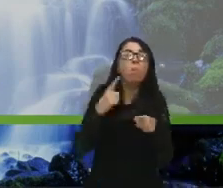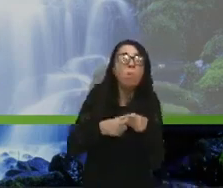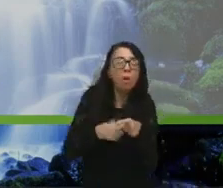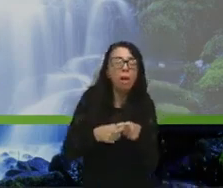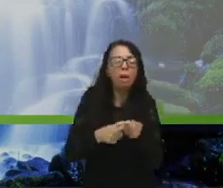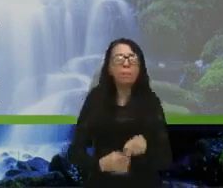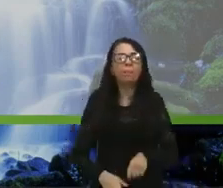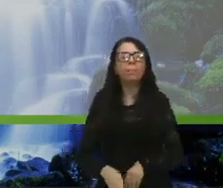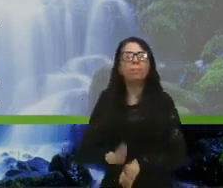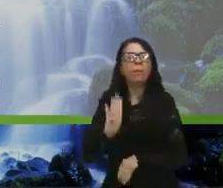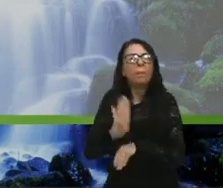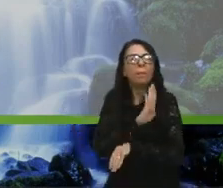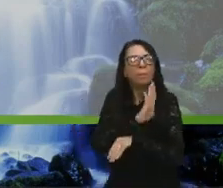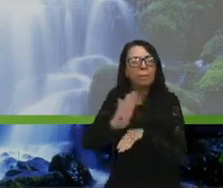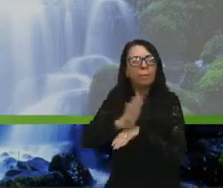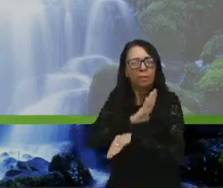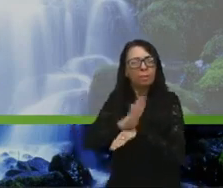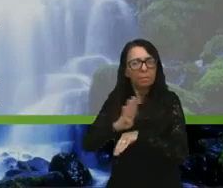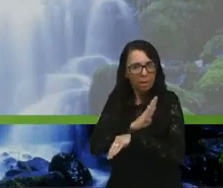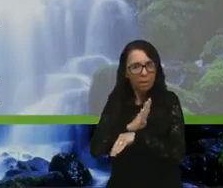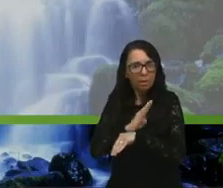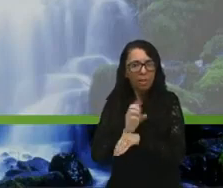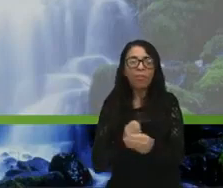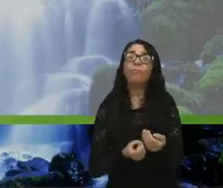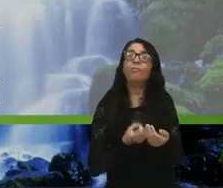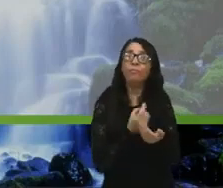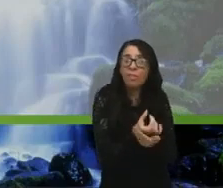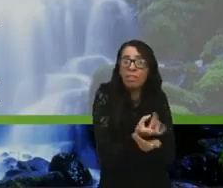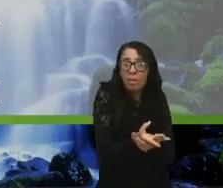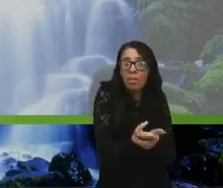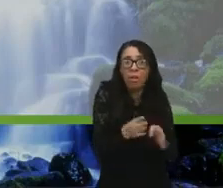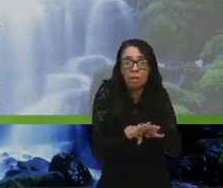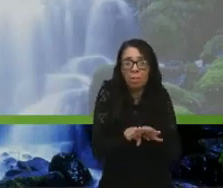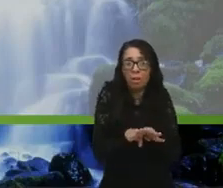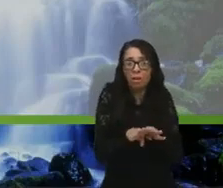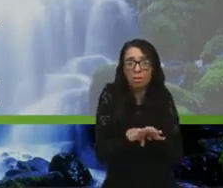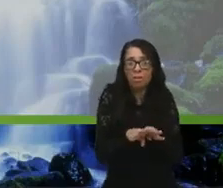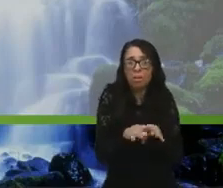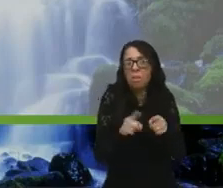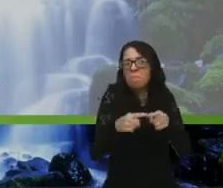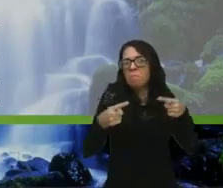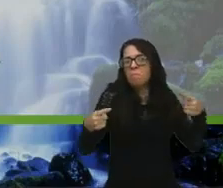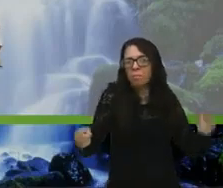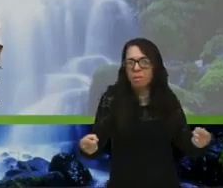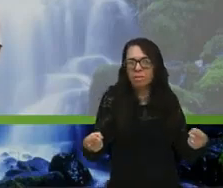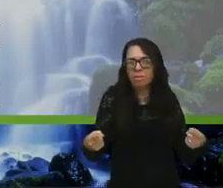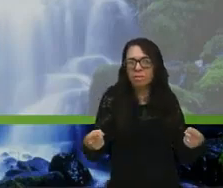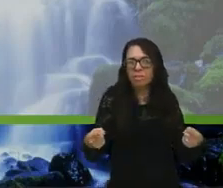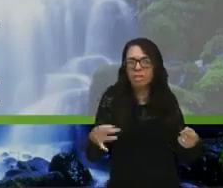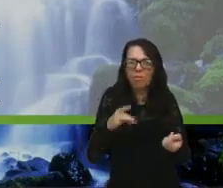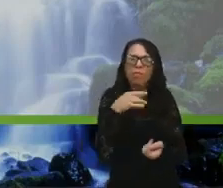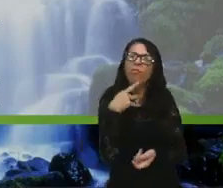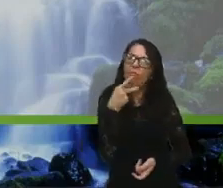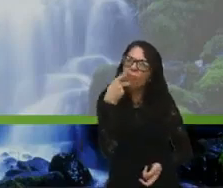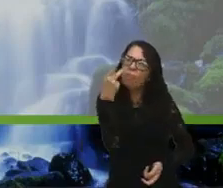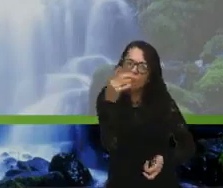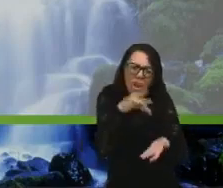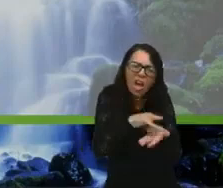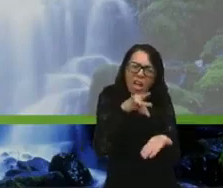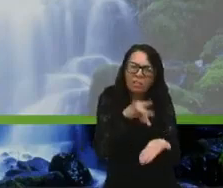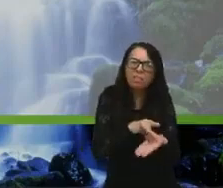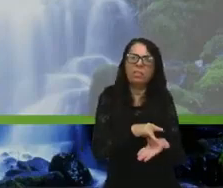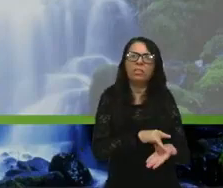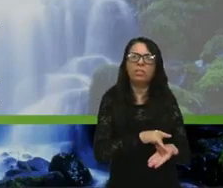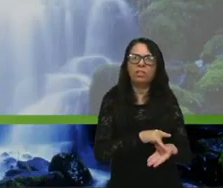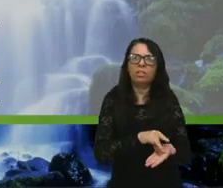não escondeu nada, não mentiu, não enganou ninguém, não queria ter destaque na igreja, não se sentia importante, necessário